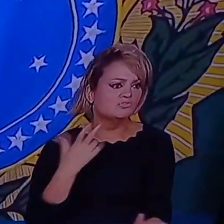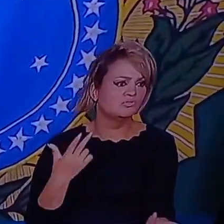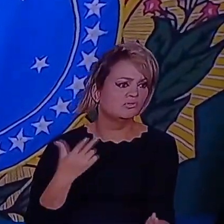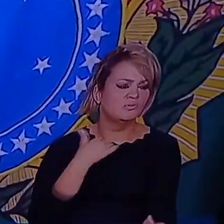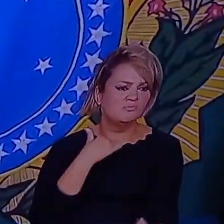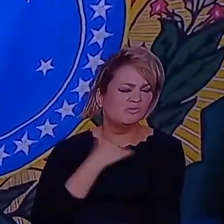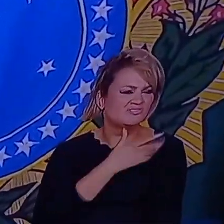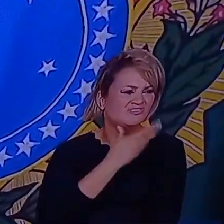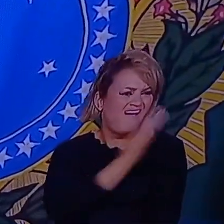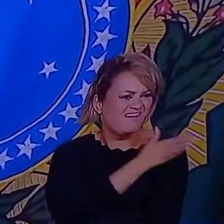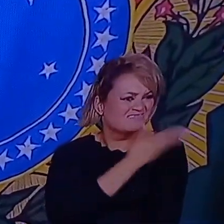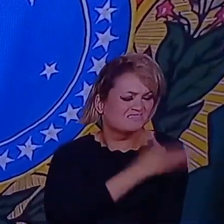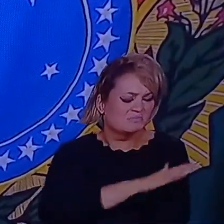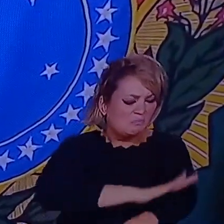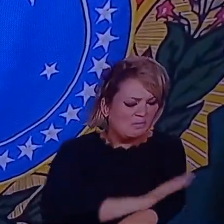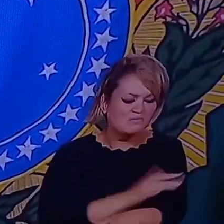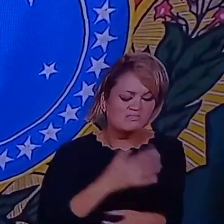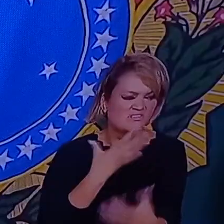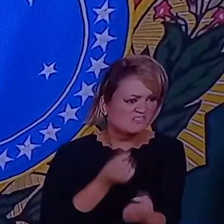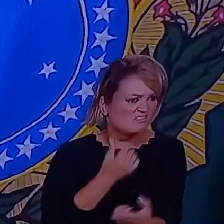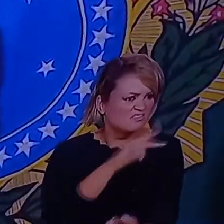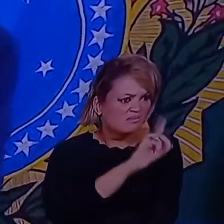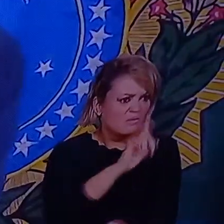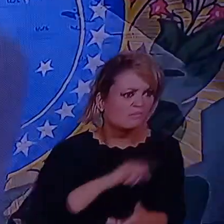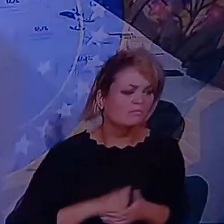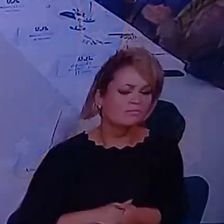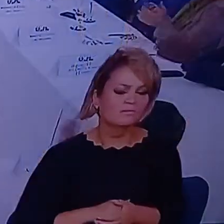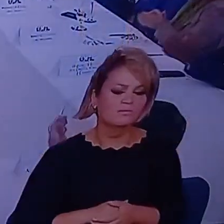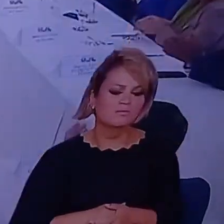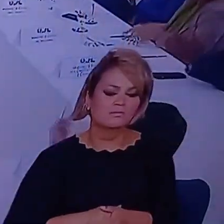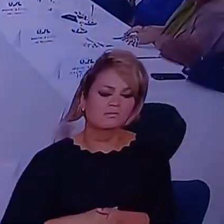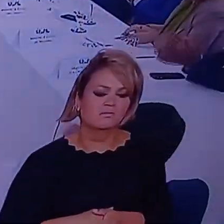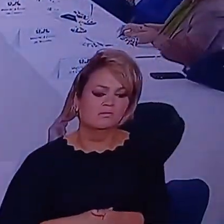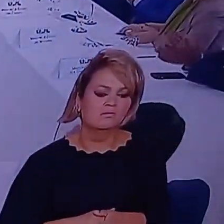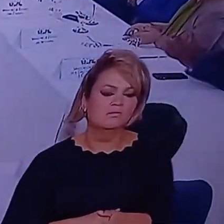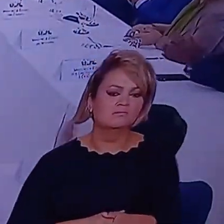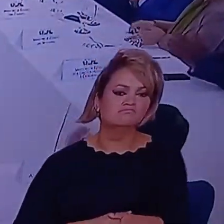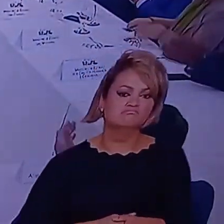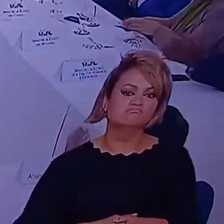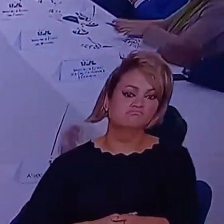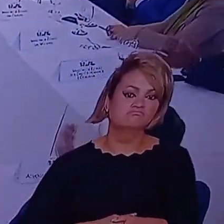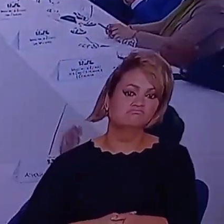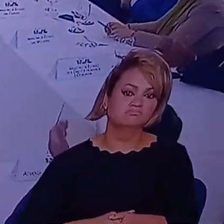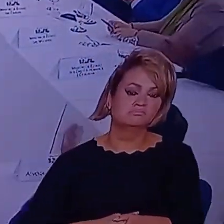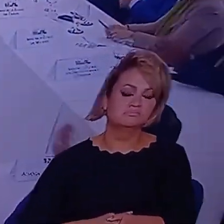admitir o racismo, sabe? Que essa gente tenta impor ao Brasil.